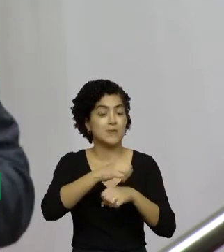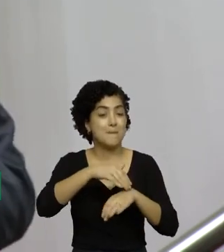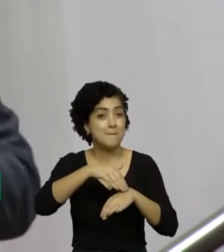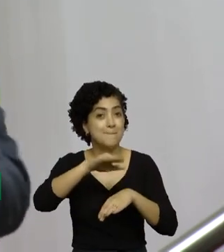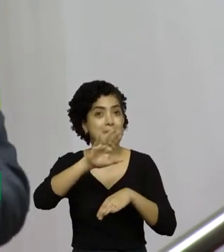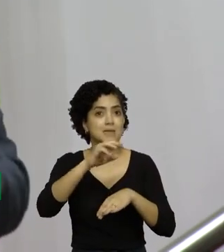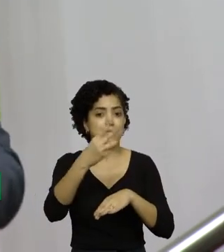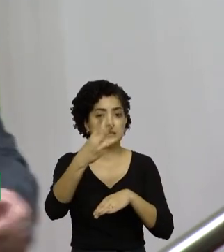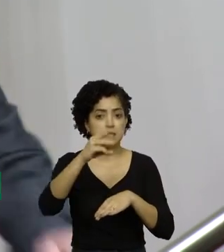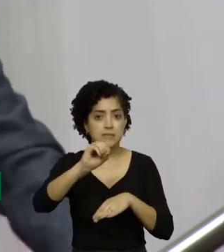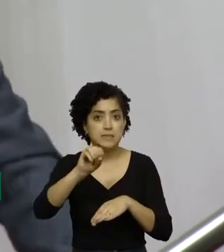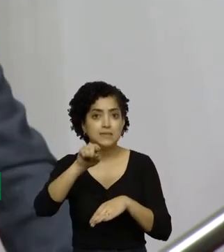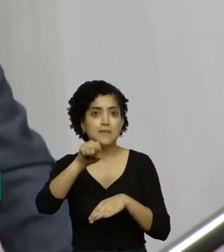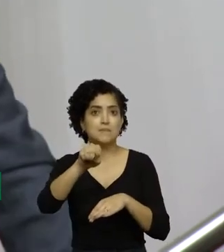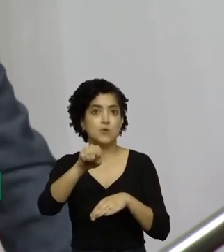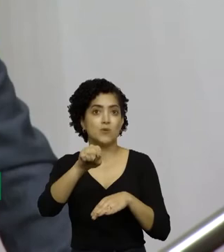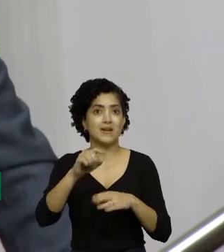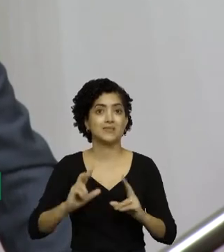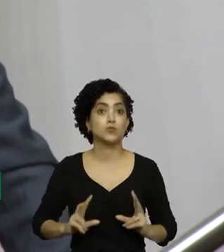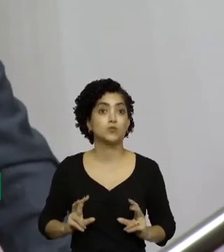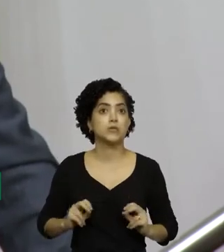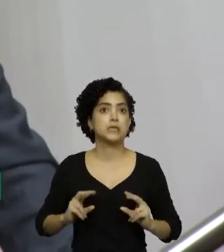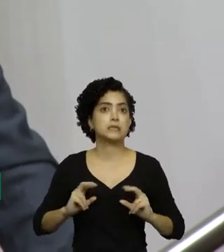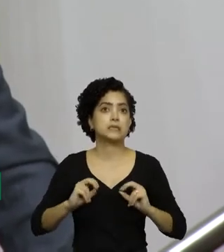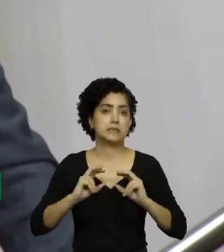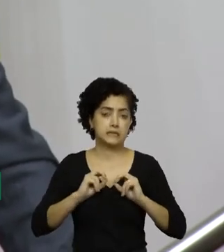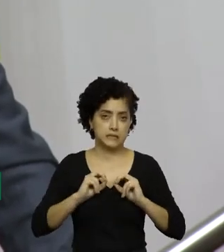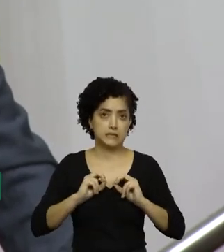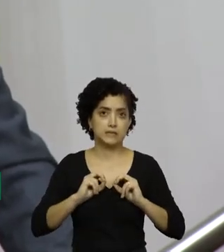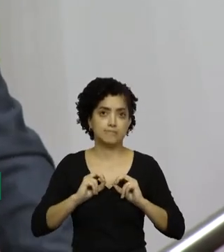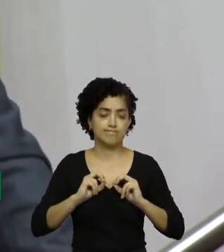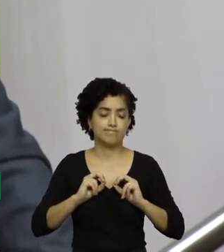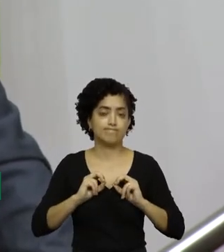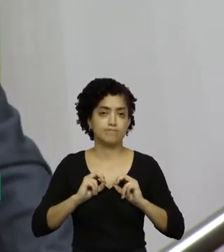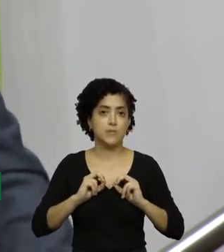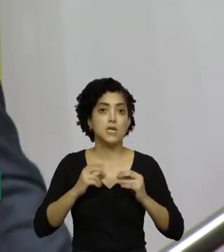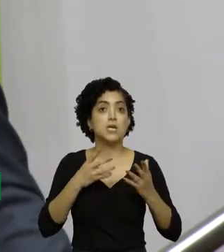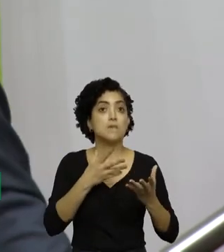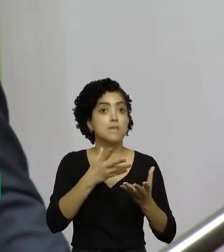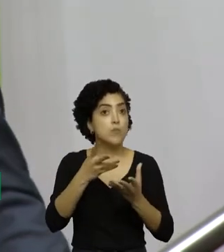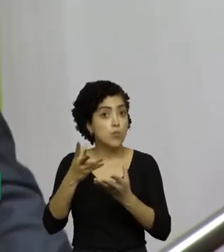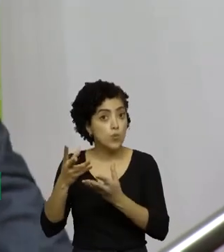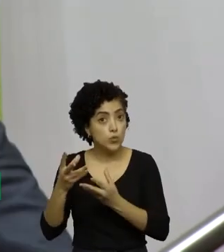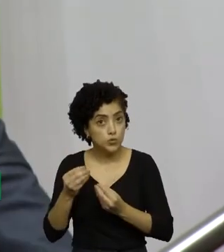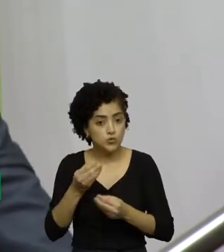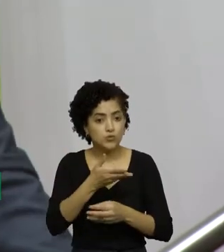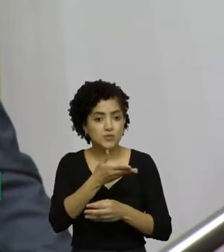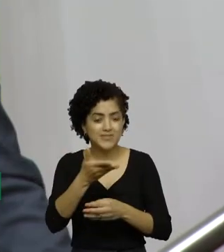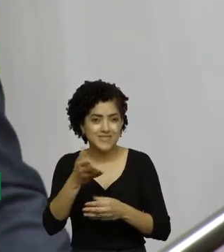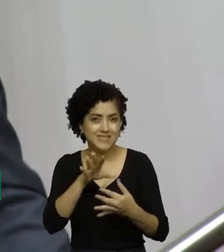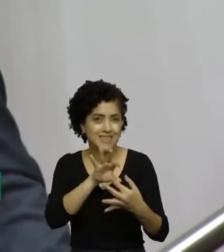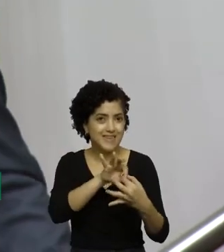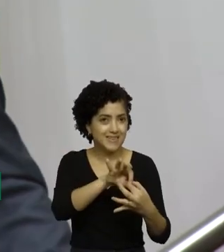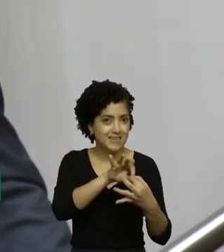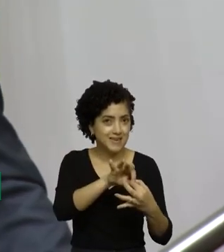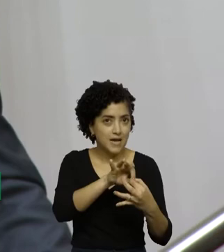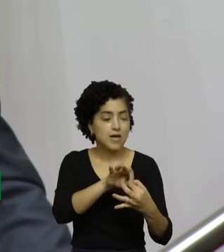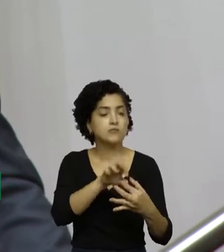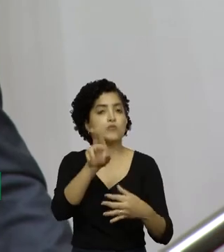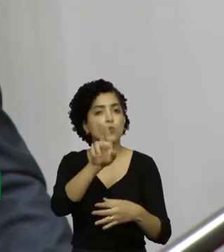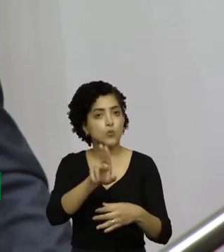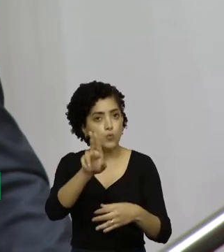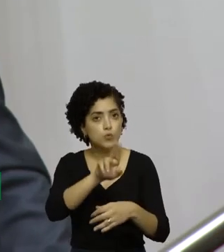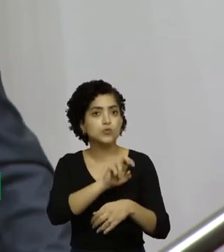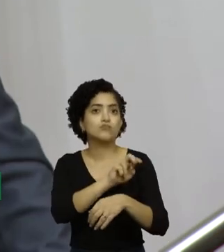30 mil casos de câncer. E com toda a certeza, muitos deles têm relação com o uso do veneno